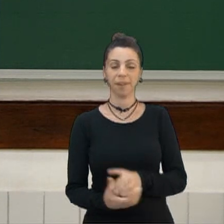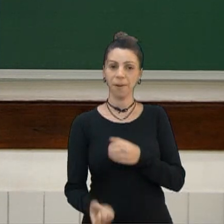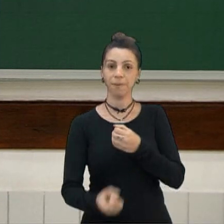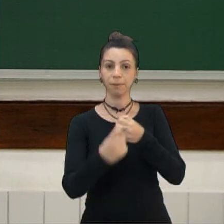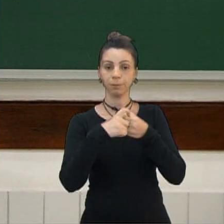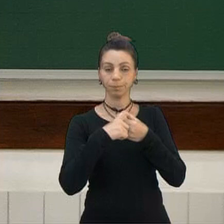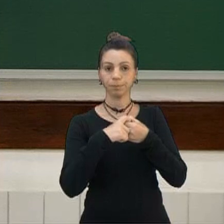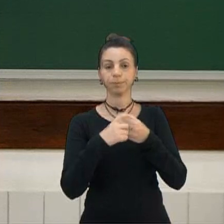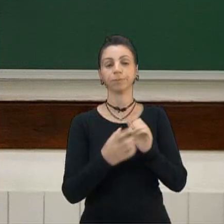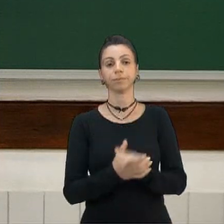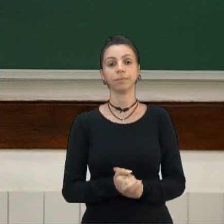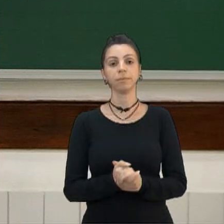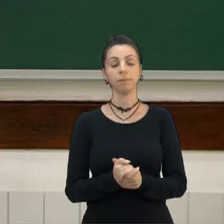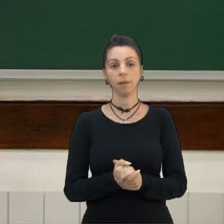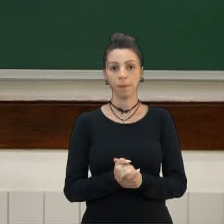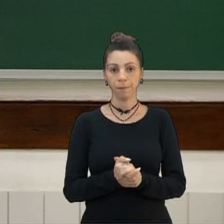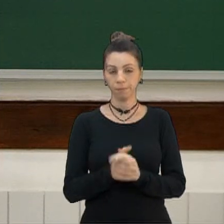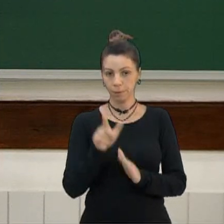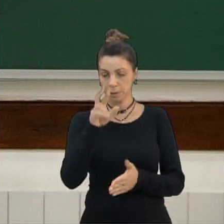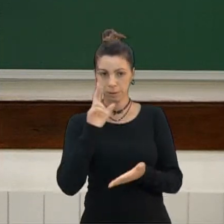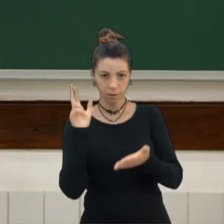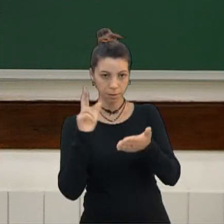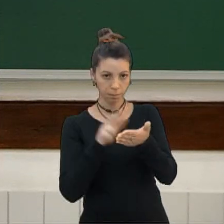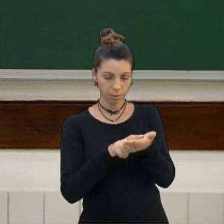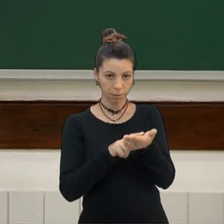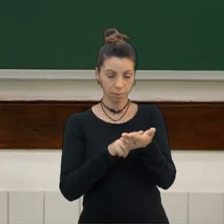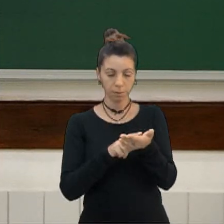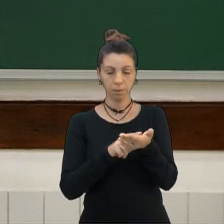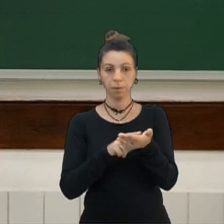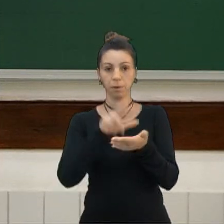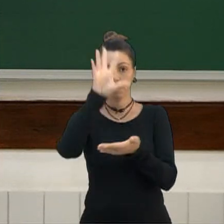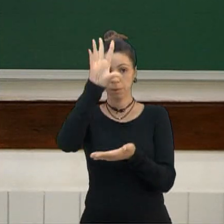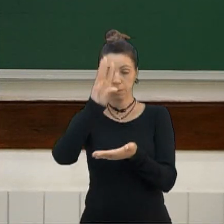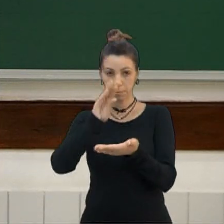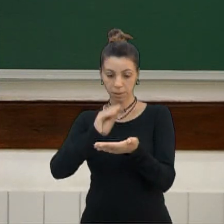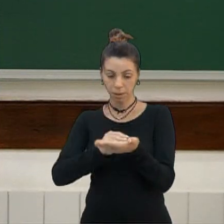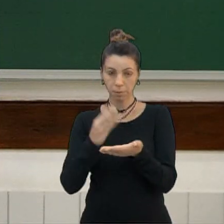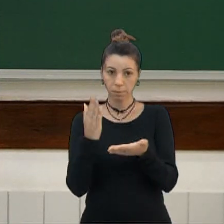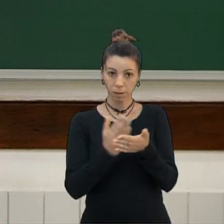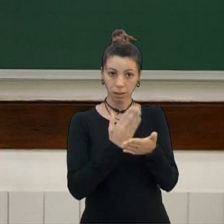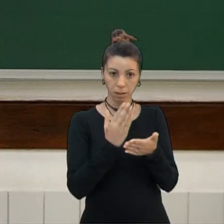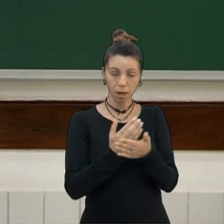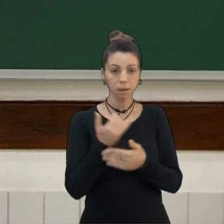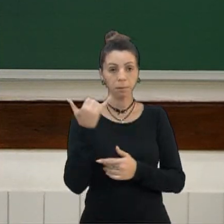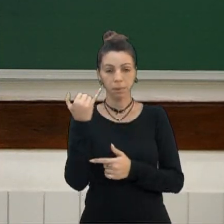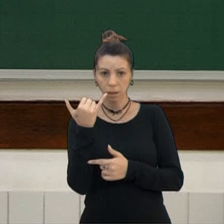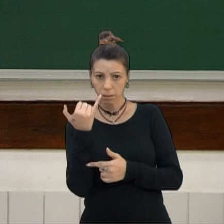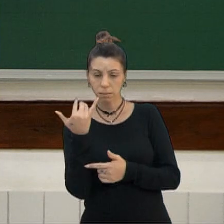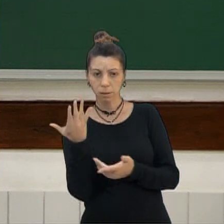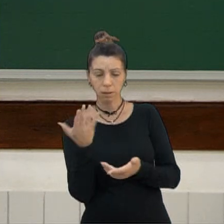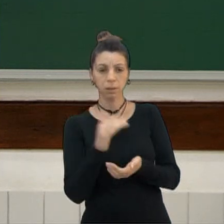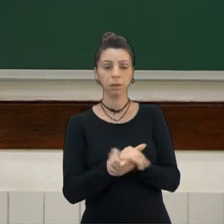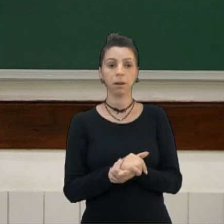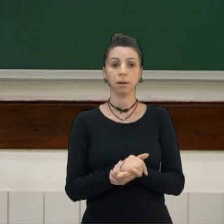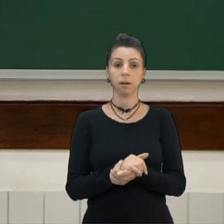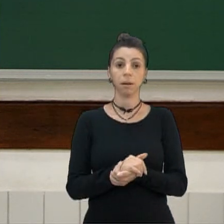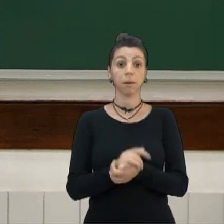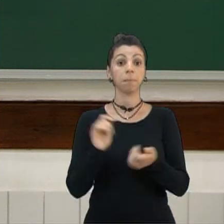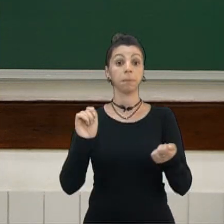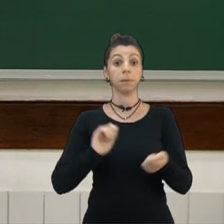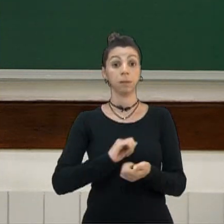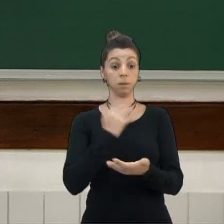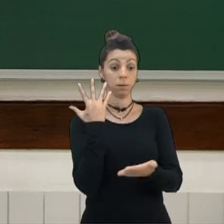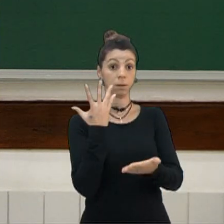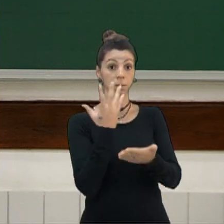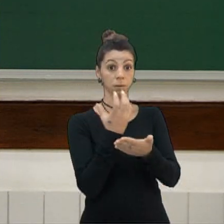Voltando, pessoal, vocês responderam a questão? Colocaram no caderno, pegaram a caneta, fizeram as questões? Então, vocês têm que anotar